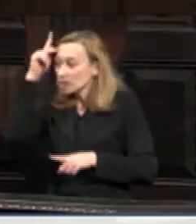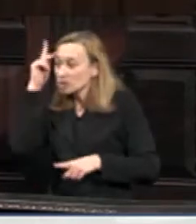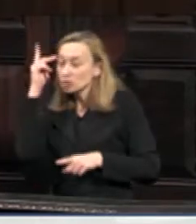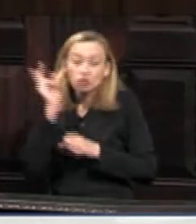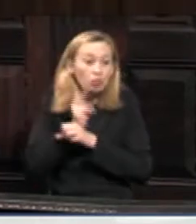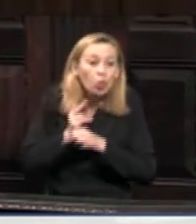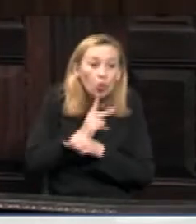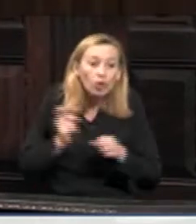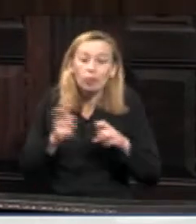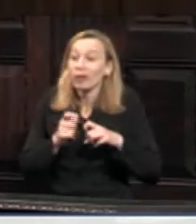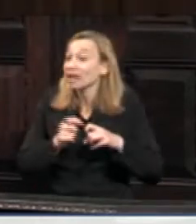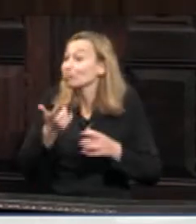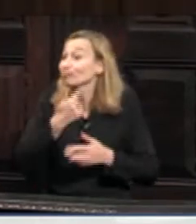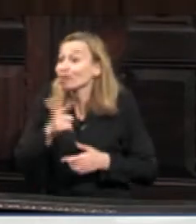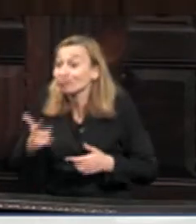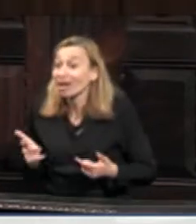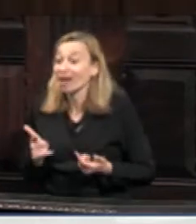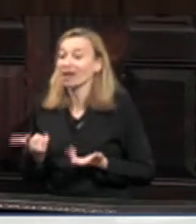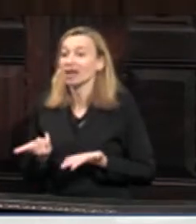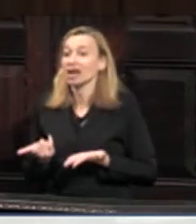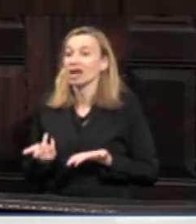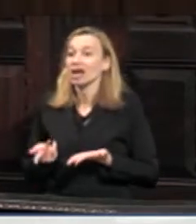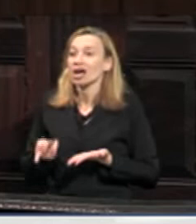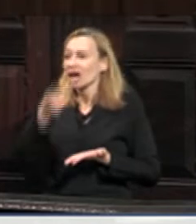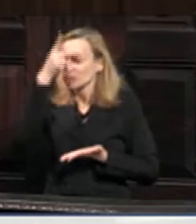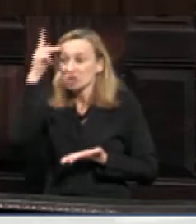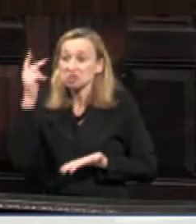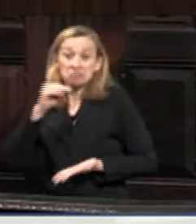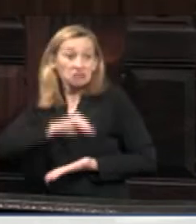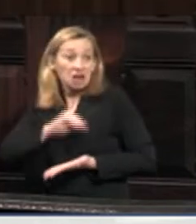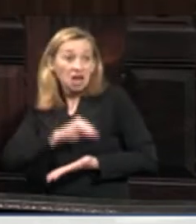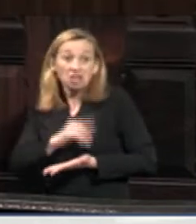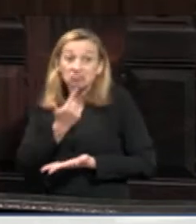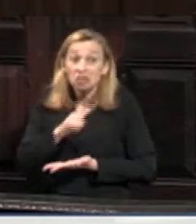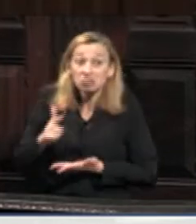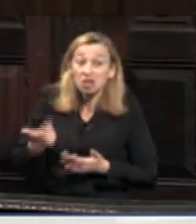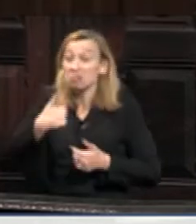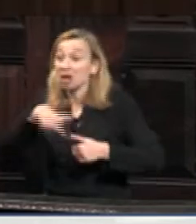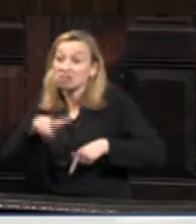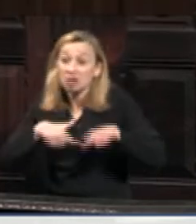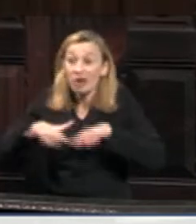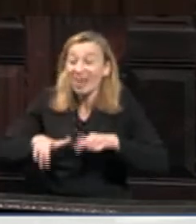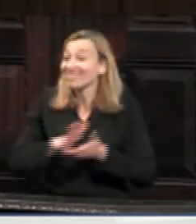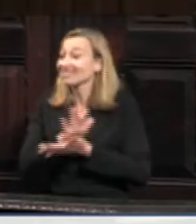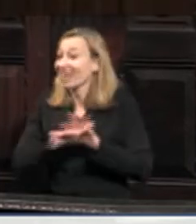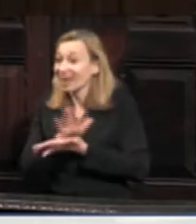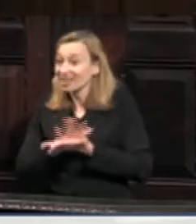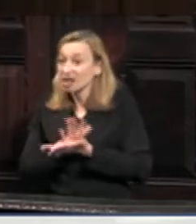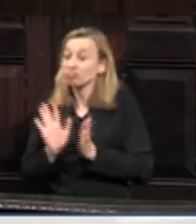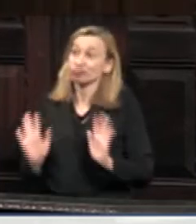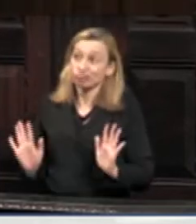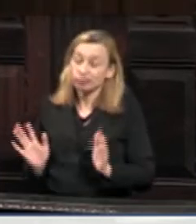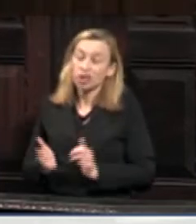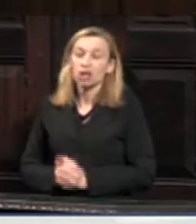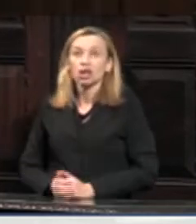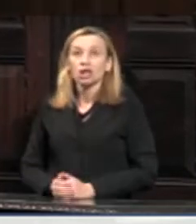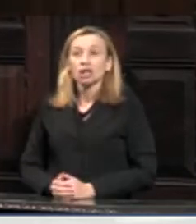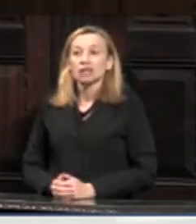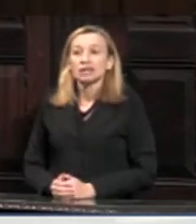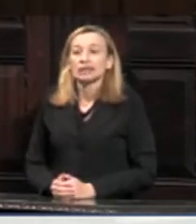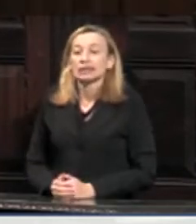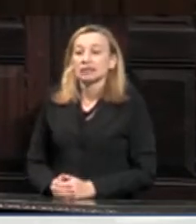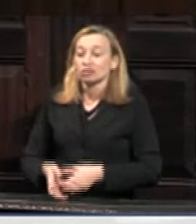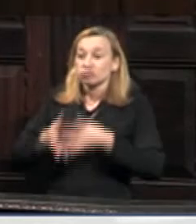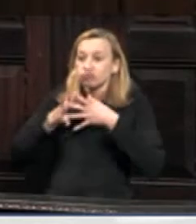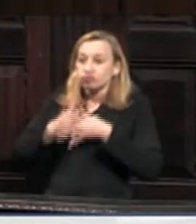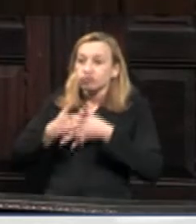atendimento, as pessoas estão sem salário para trabalhar, os profissionais, ou seja, criou o